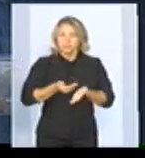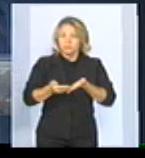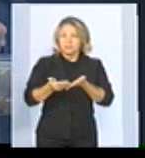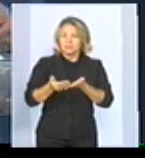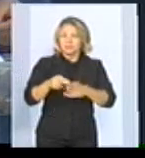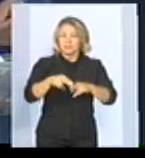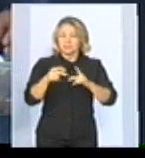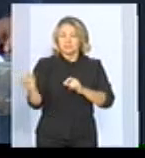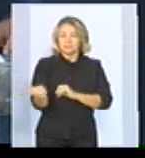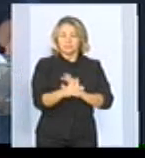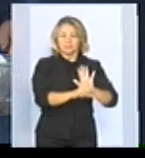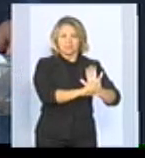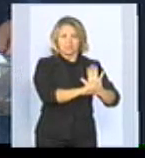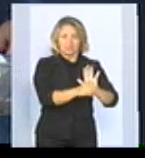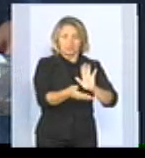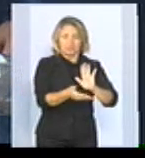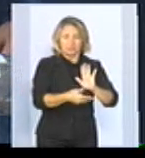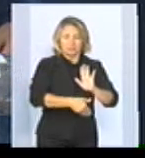lei né